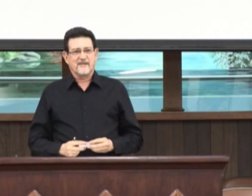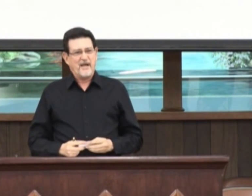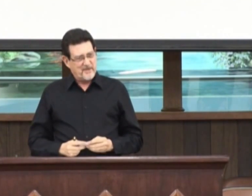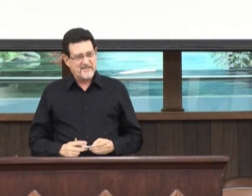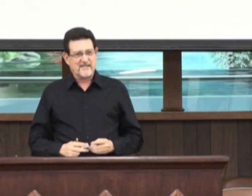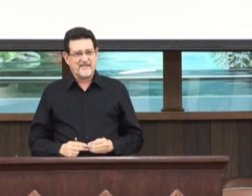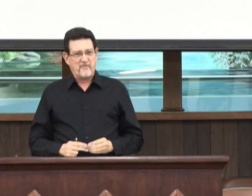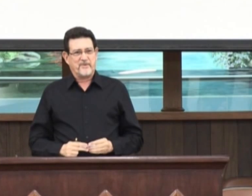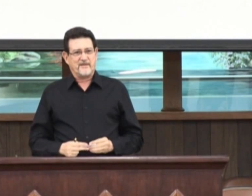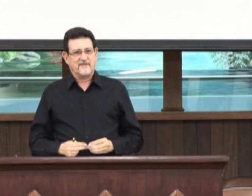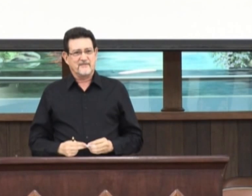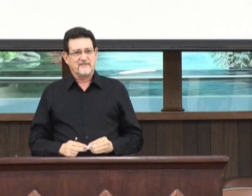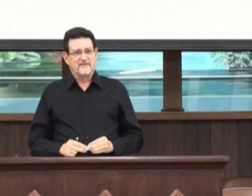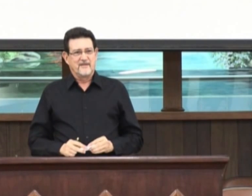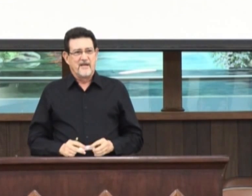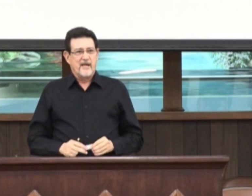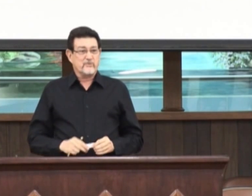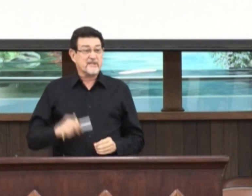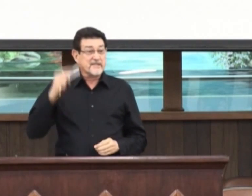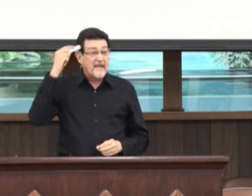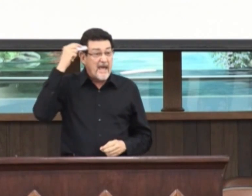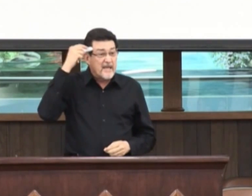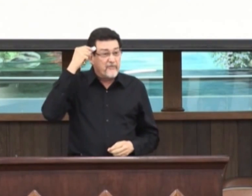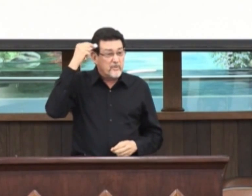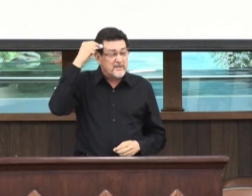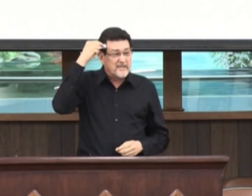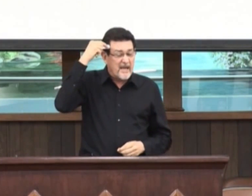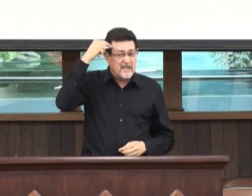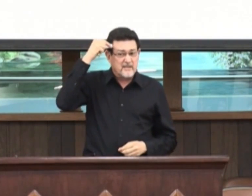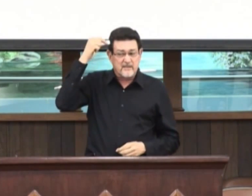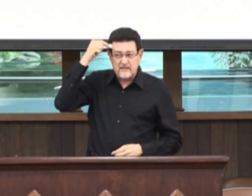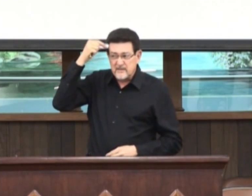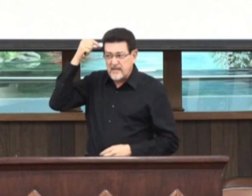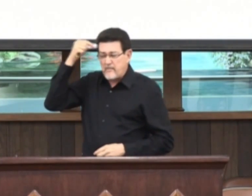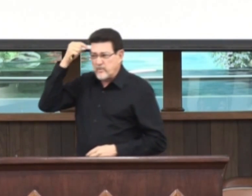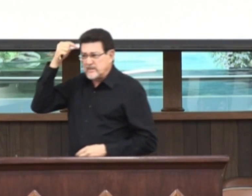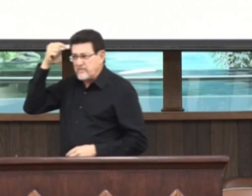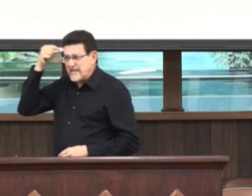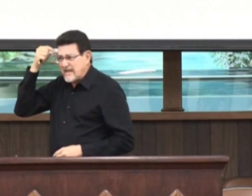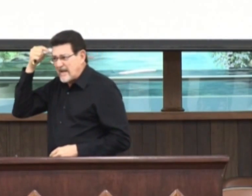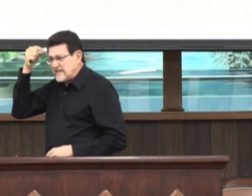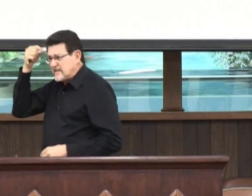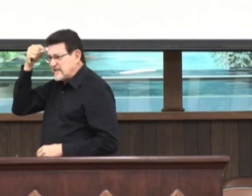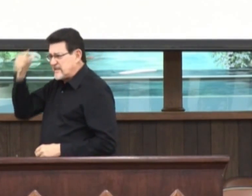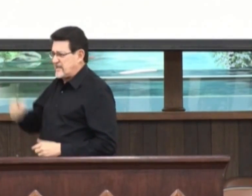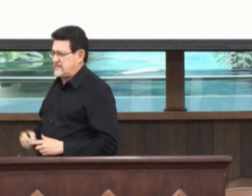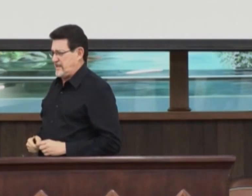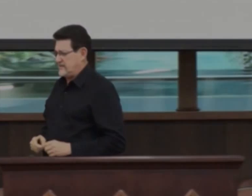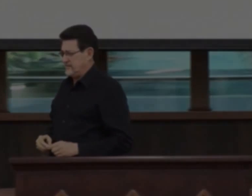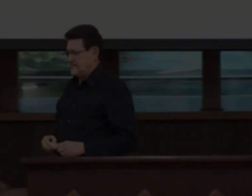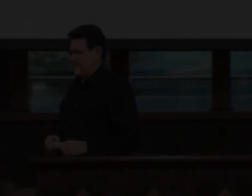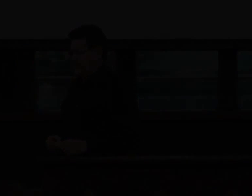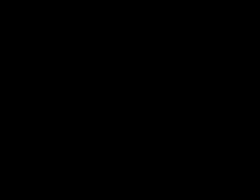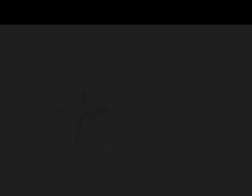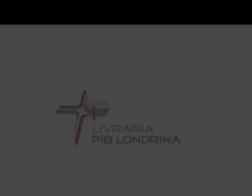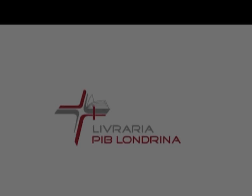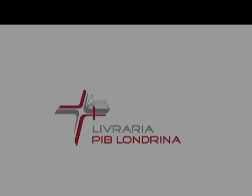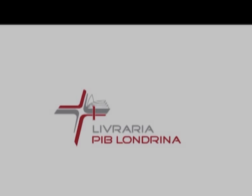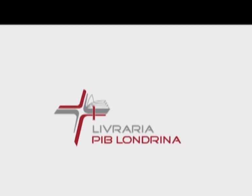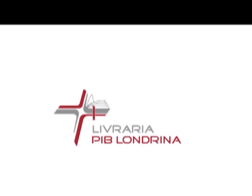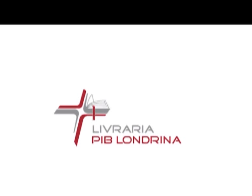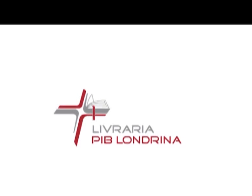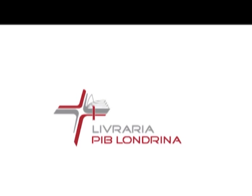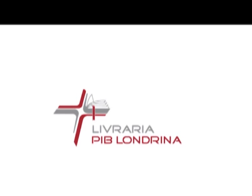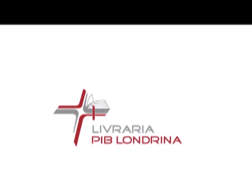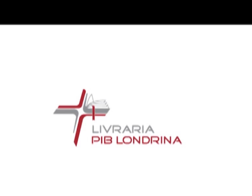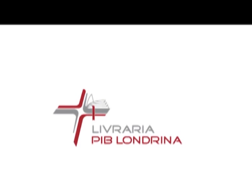vocês lembrem-se sempre, eu sei que vocês têm possibilidades de se esquecer. Livraria